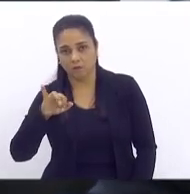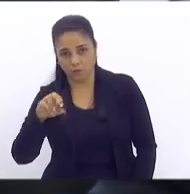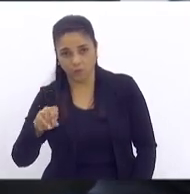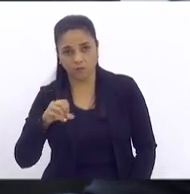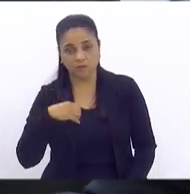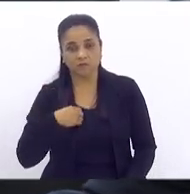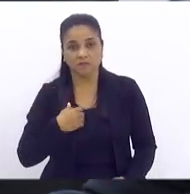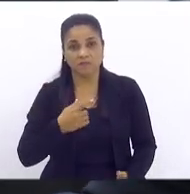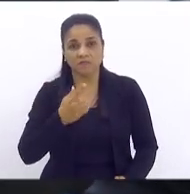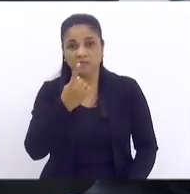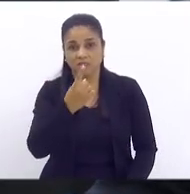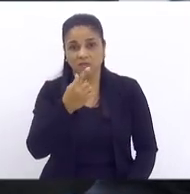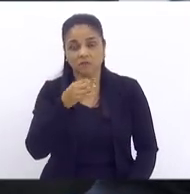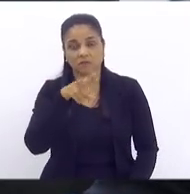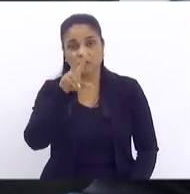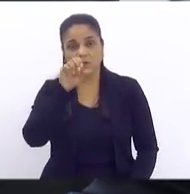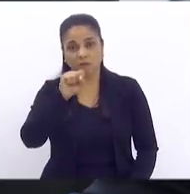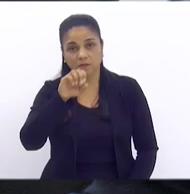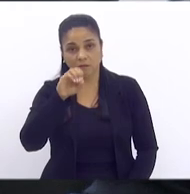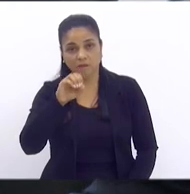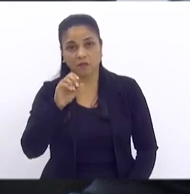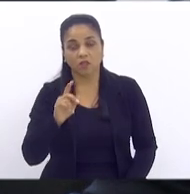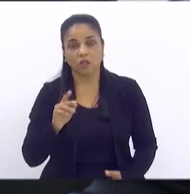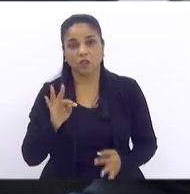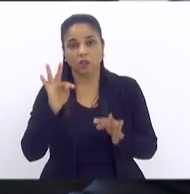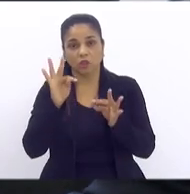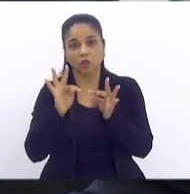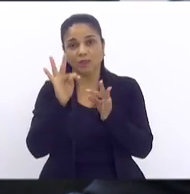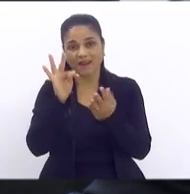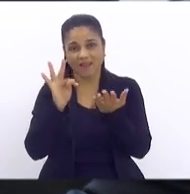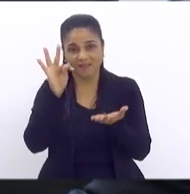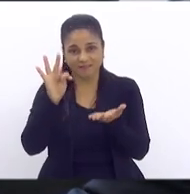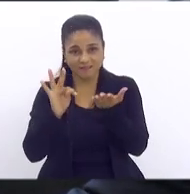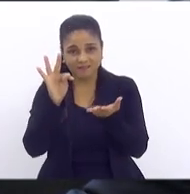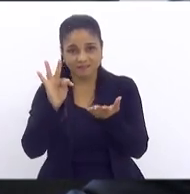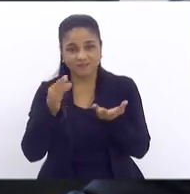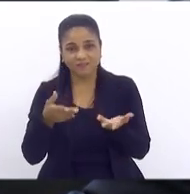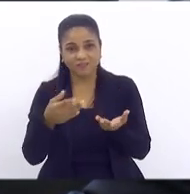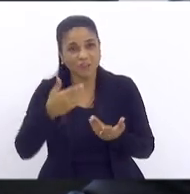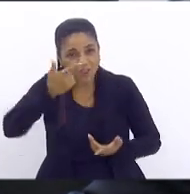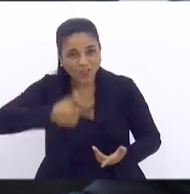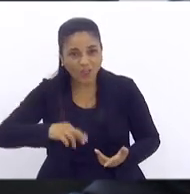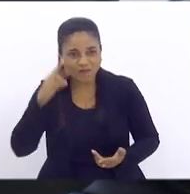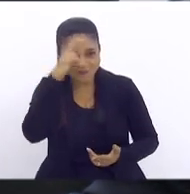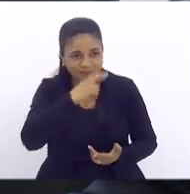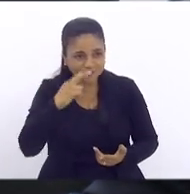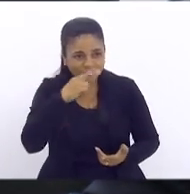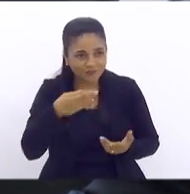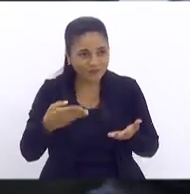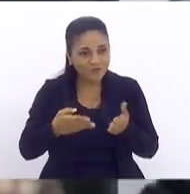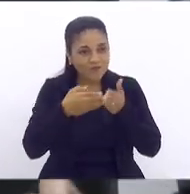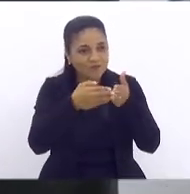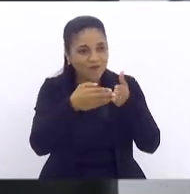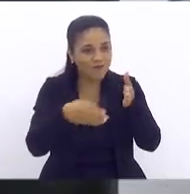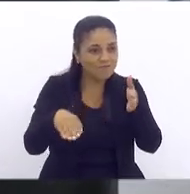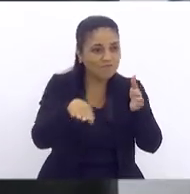Não tem. Aí, quando o senhor coloca aqui, eu achei até interessante. Tem que fazer nova inspeção. O navio já não está mais, só foi para Singapura, e